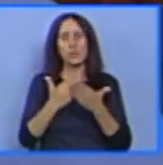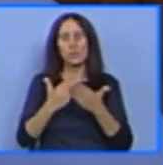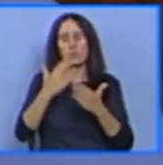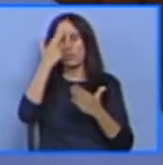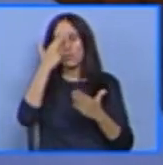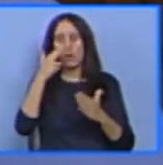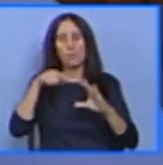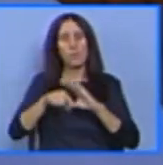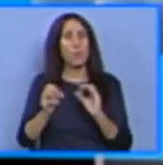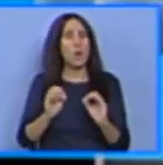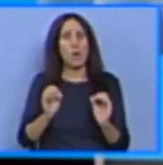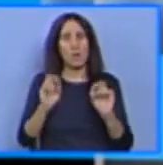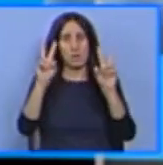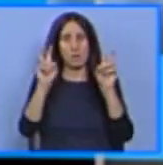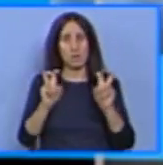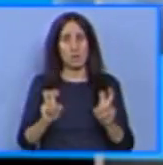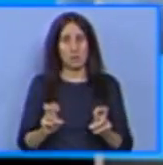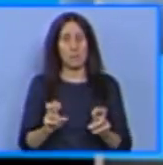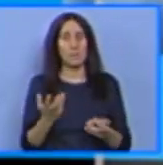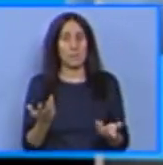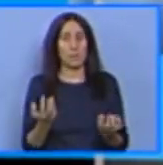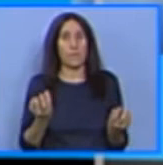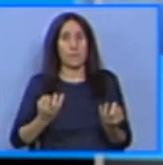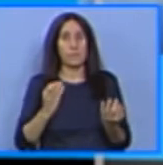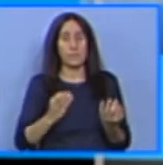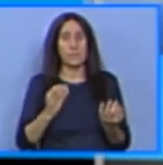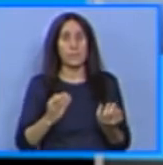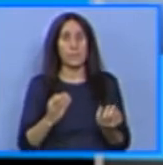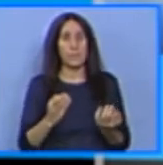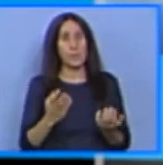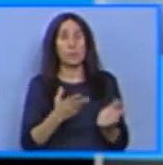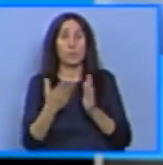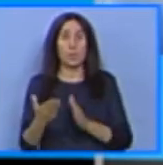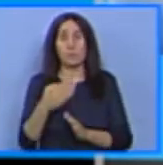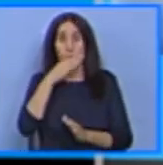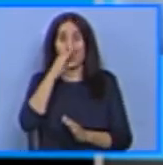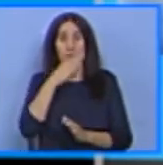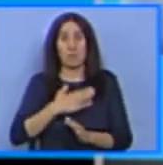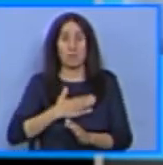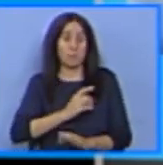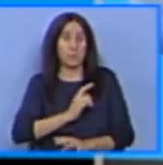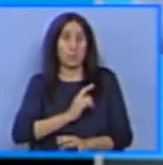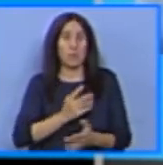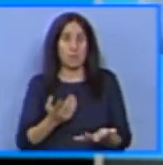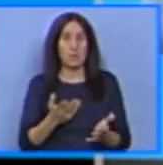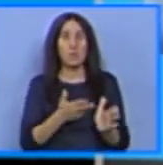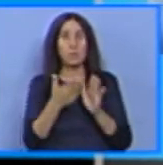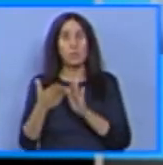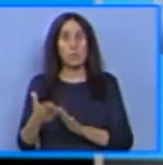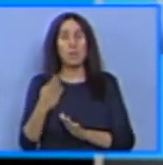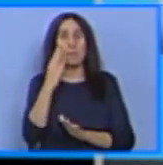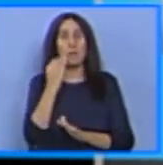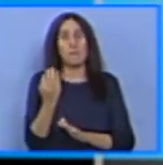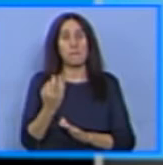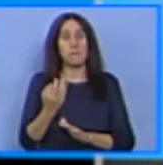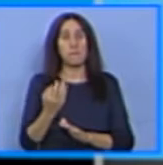históricos mais aprofundados sobre o tema. Portanto, no fundo foi essa, por um lado, uma curiosidade também pessoal, e, por outro lado, achar que, de facto,